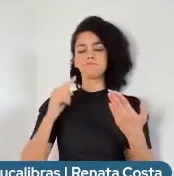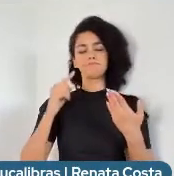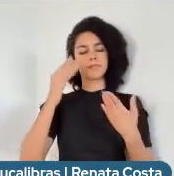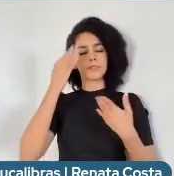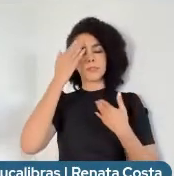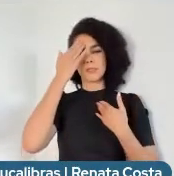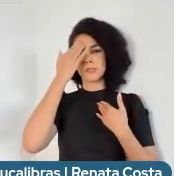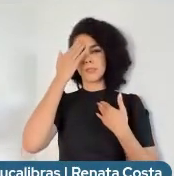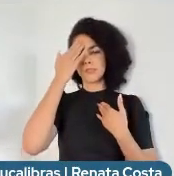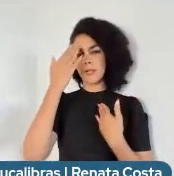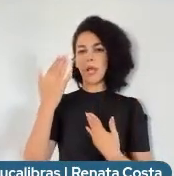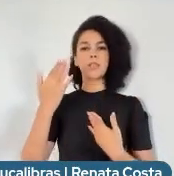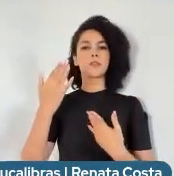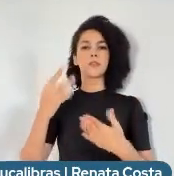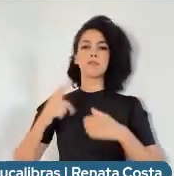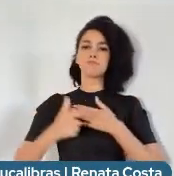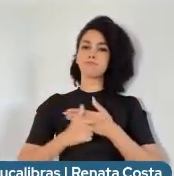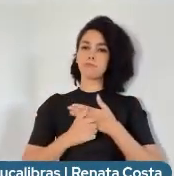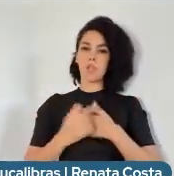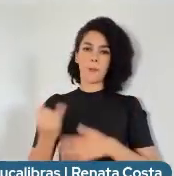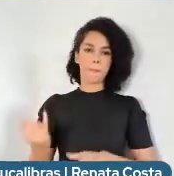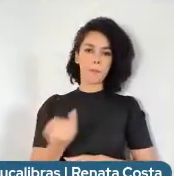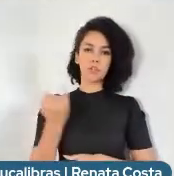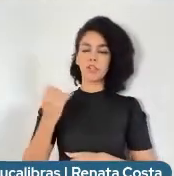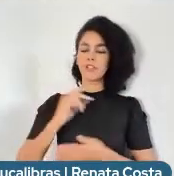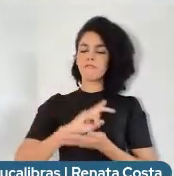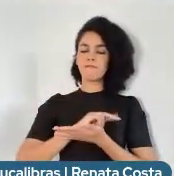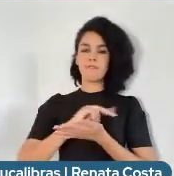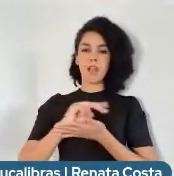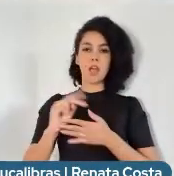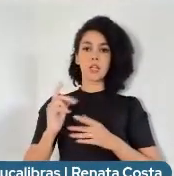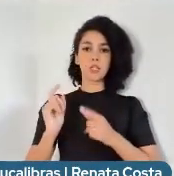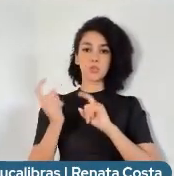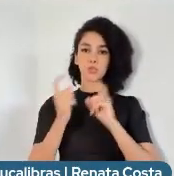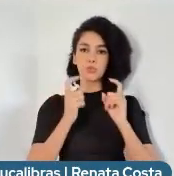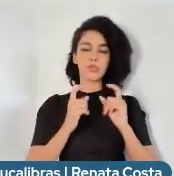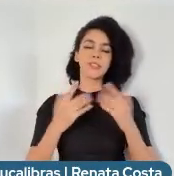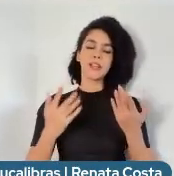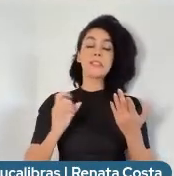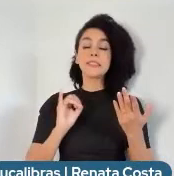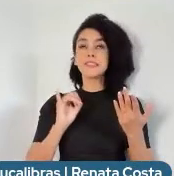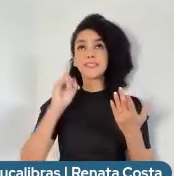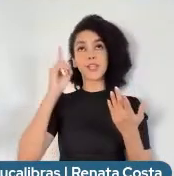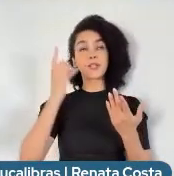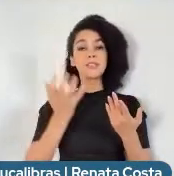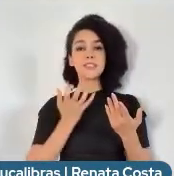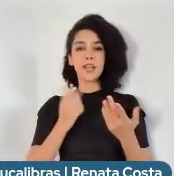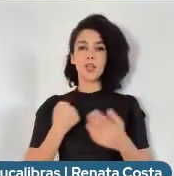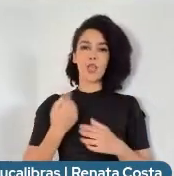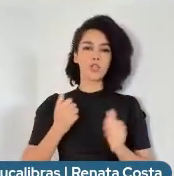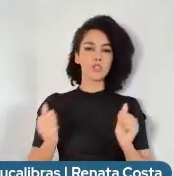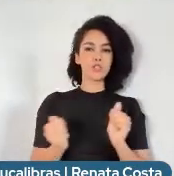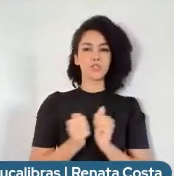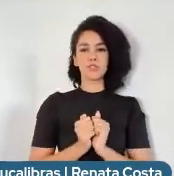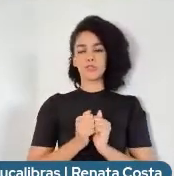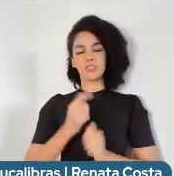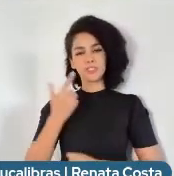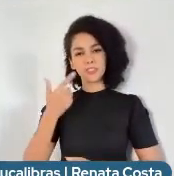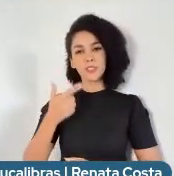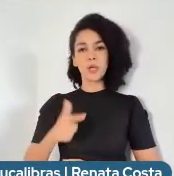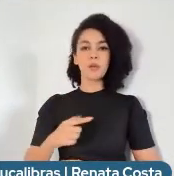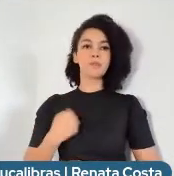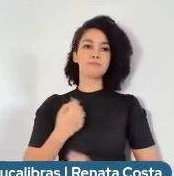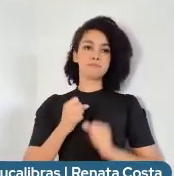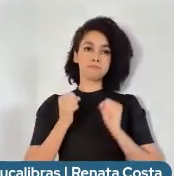papel fundamental que vocês tiveram em várias discussões. E se Deus quiser, estaremos juntos novamente para que